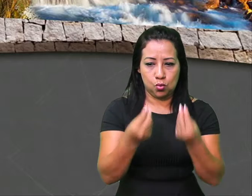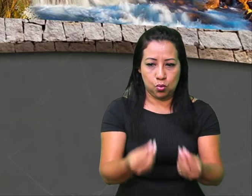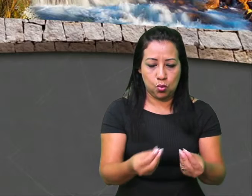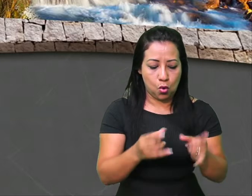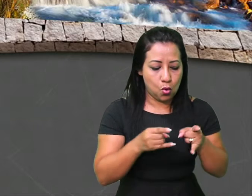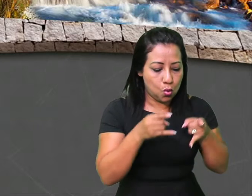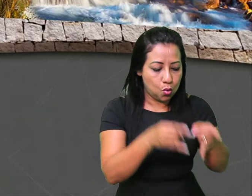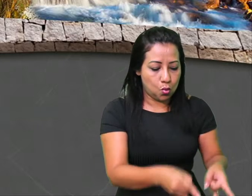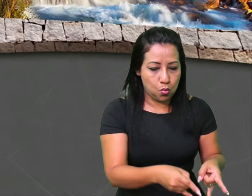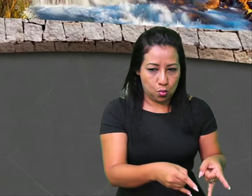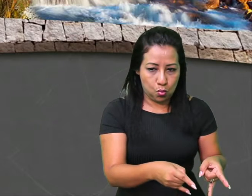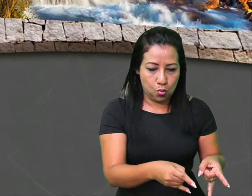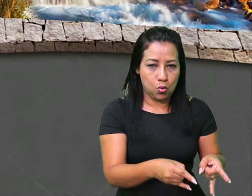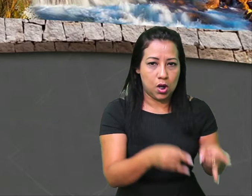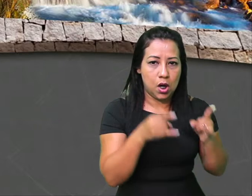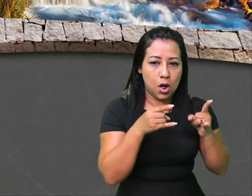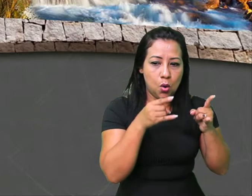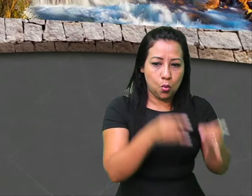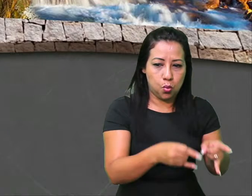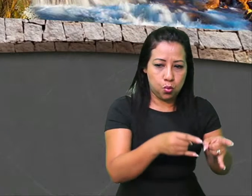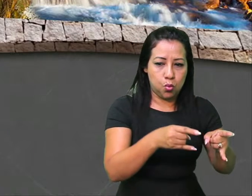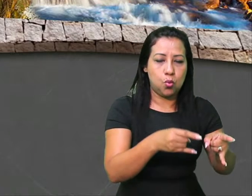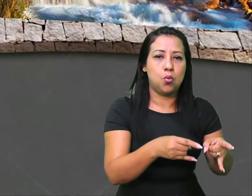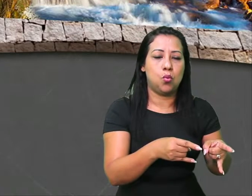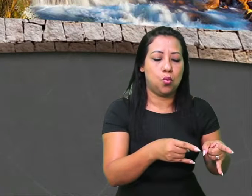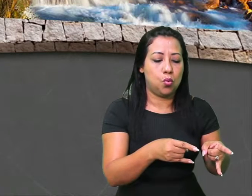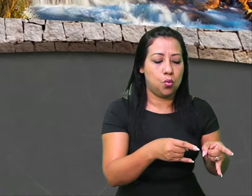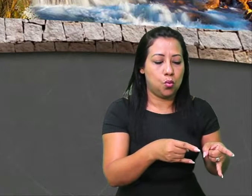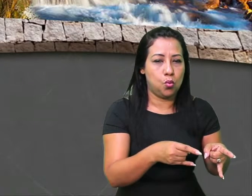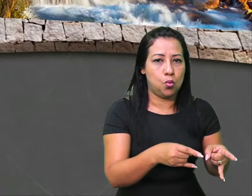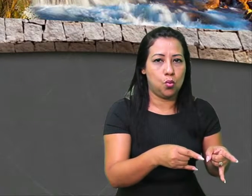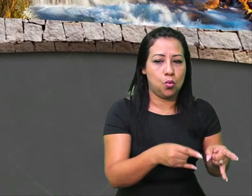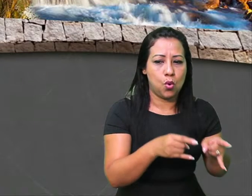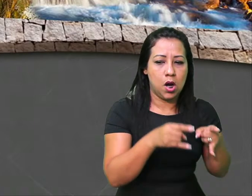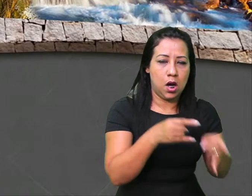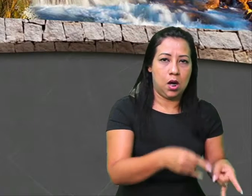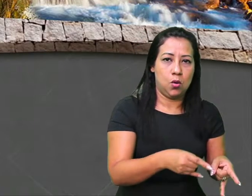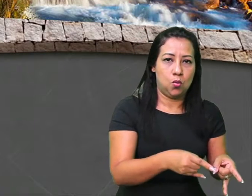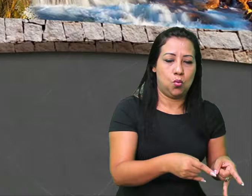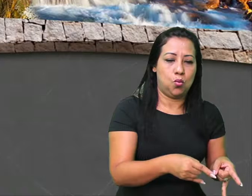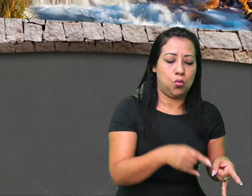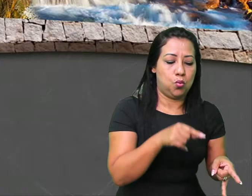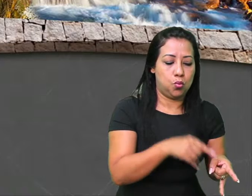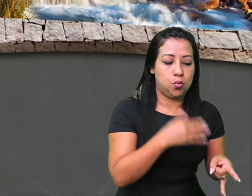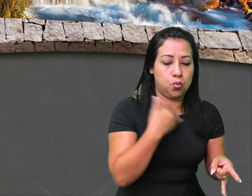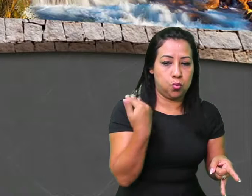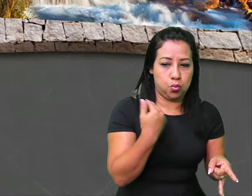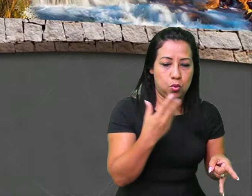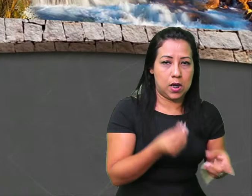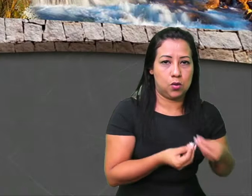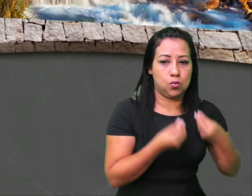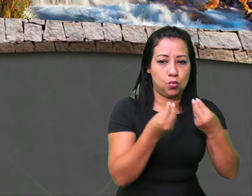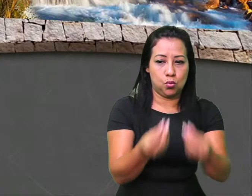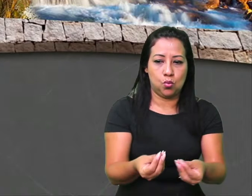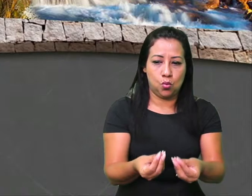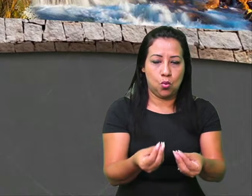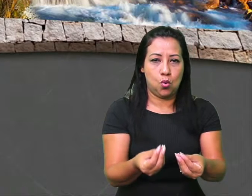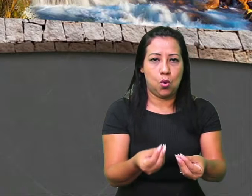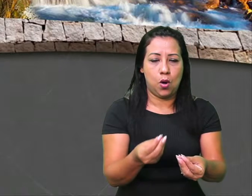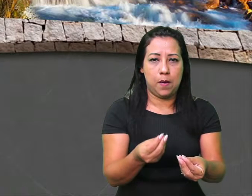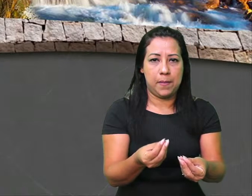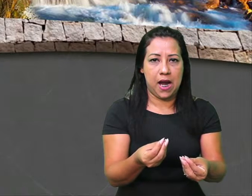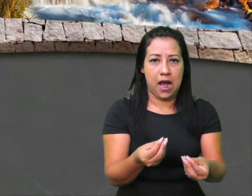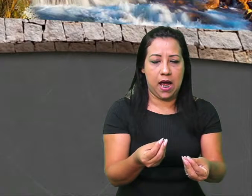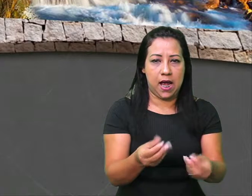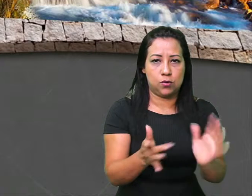José de Arimateia. Arimateia era o nome de uma cidade. Isso significa dizer que eu estou falando